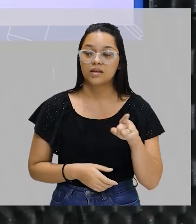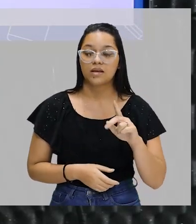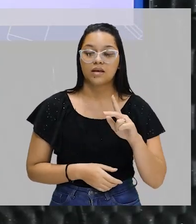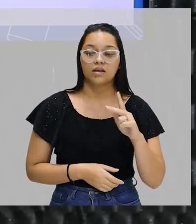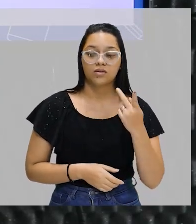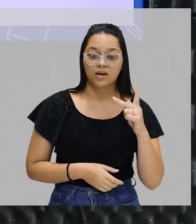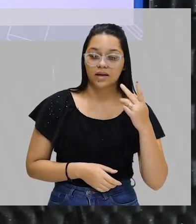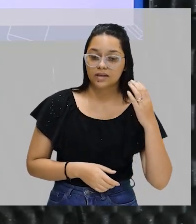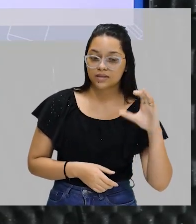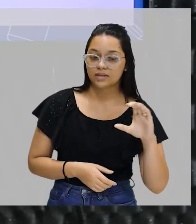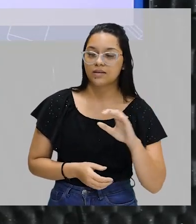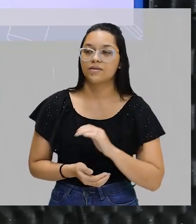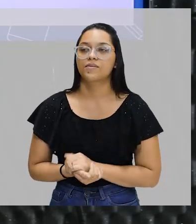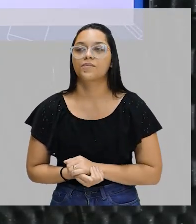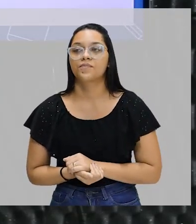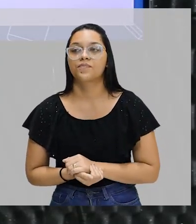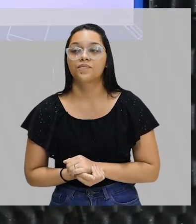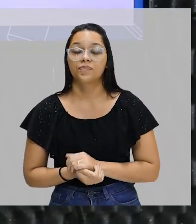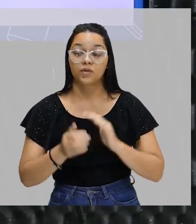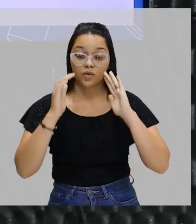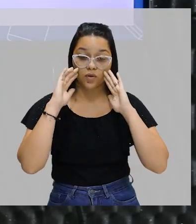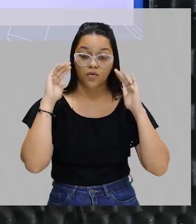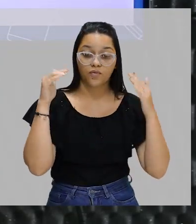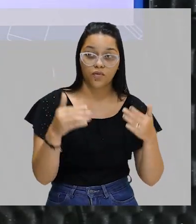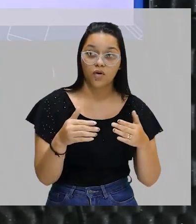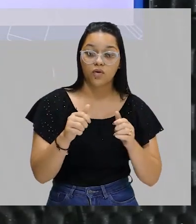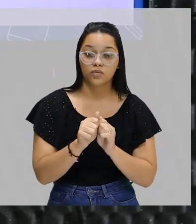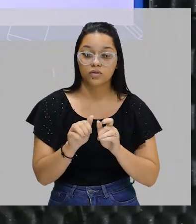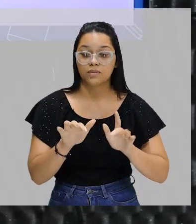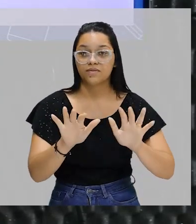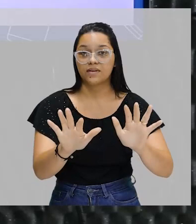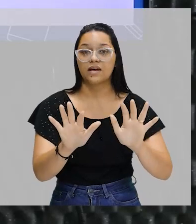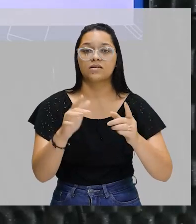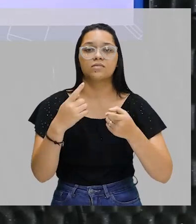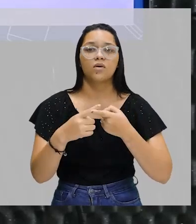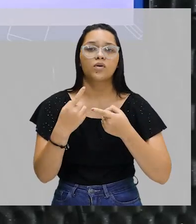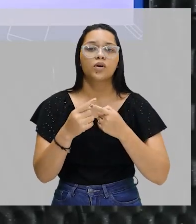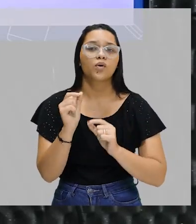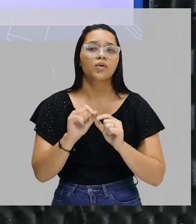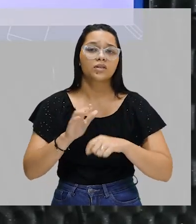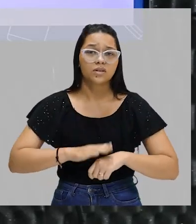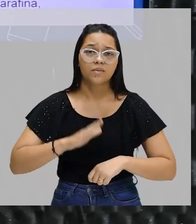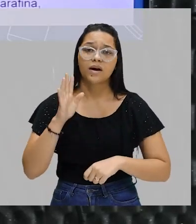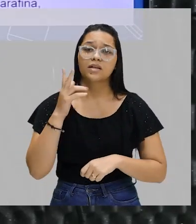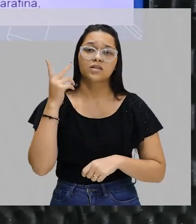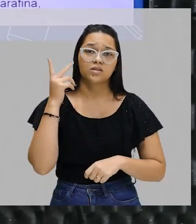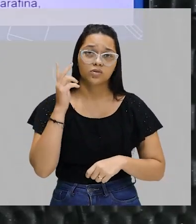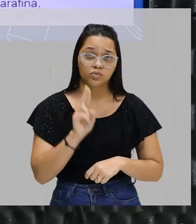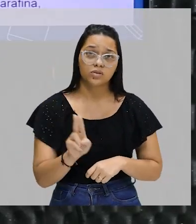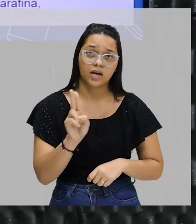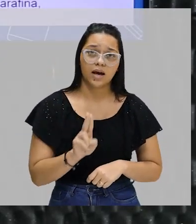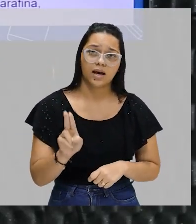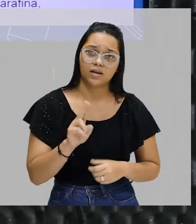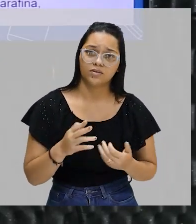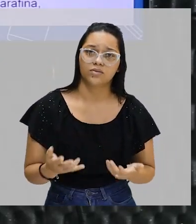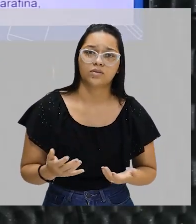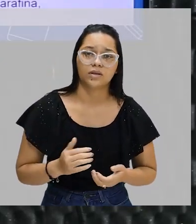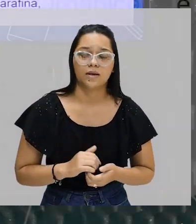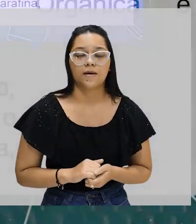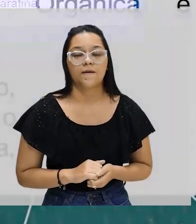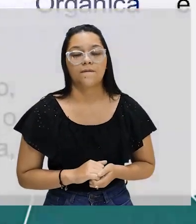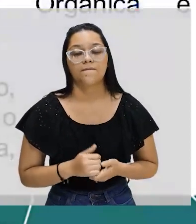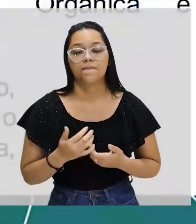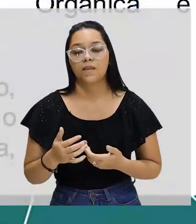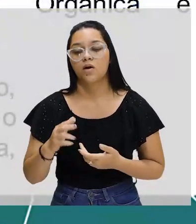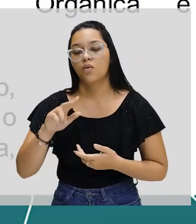dos hidrocarbonetos, especialmente dos ramificados, que são os mais comuns, certo?